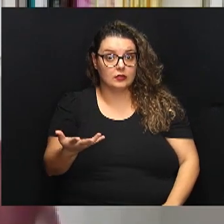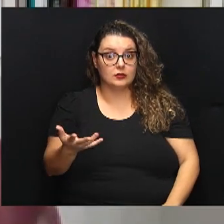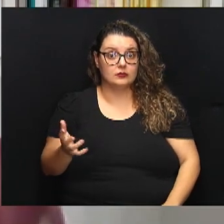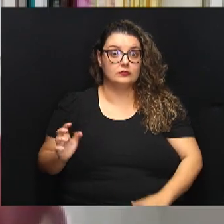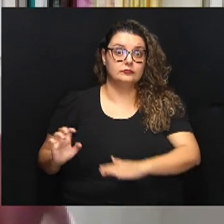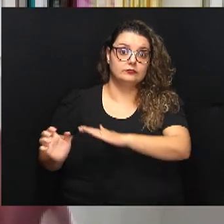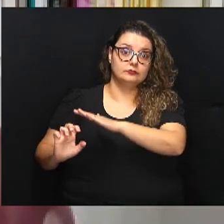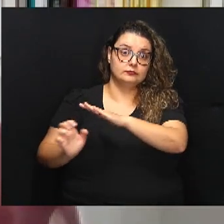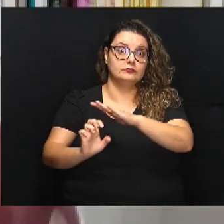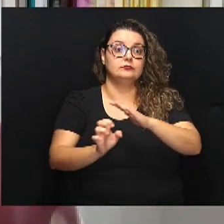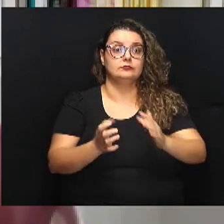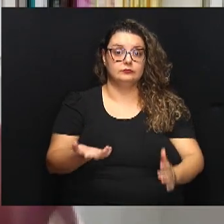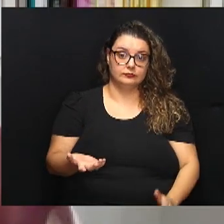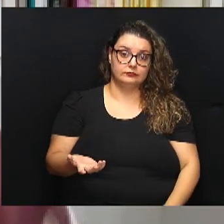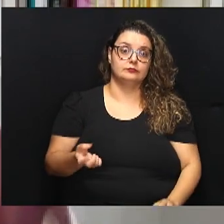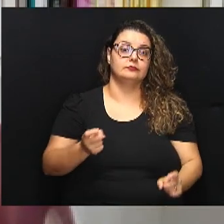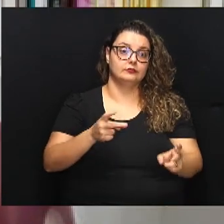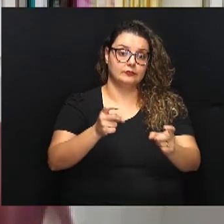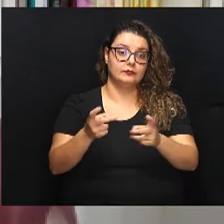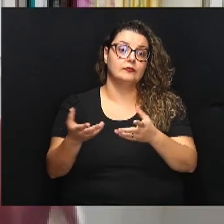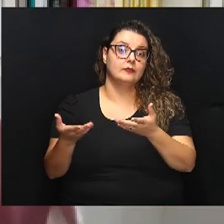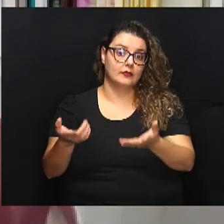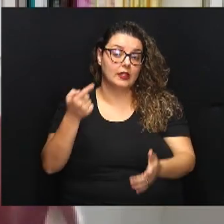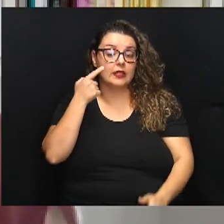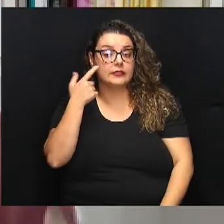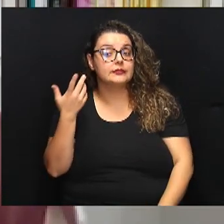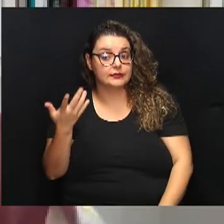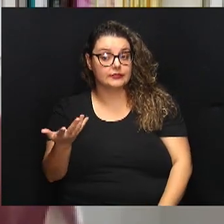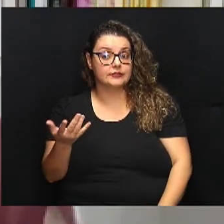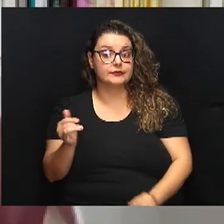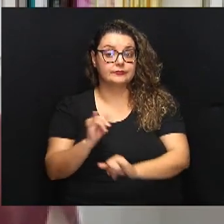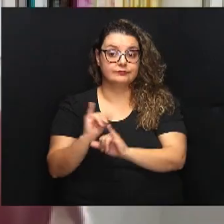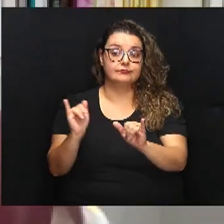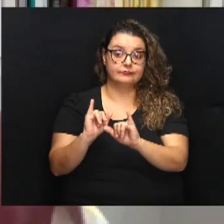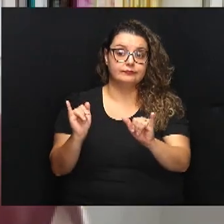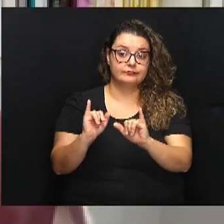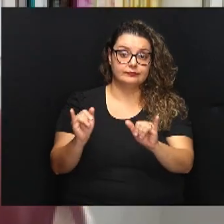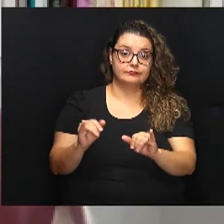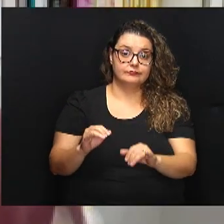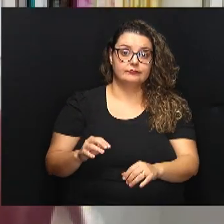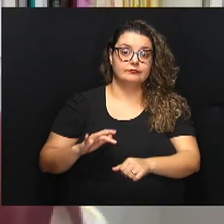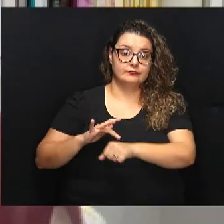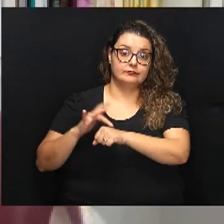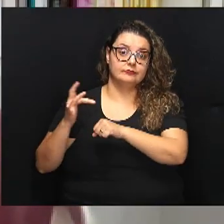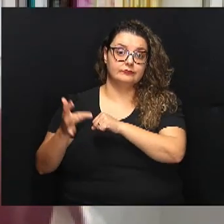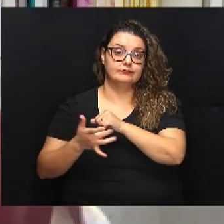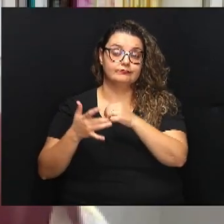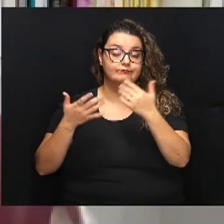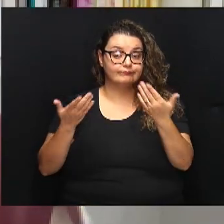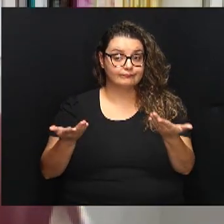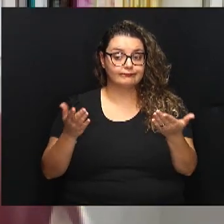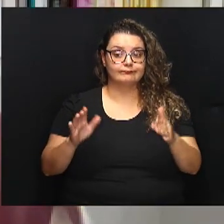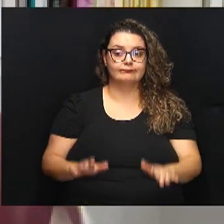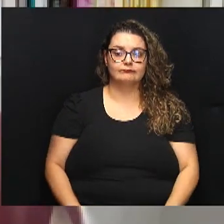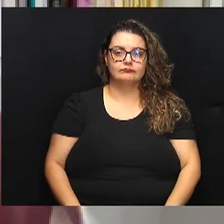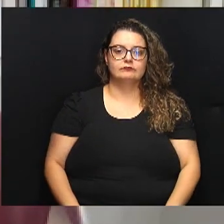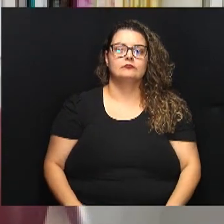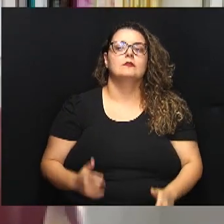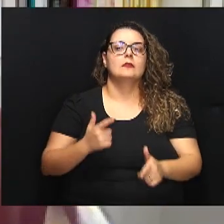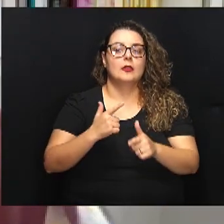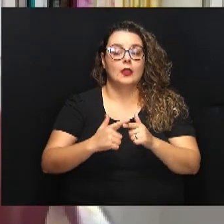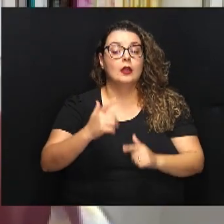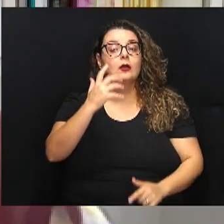empresas estão vendendo bastante publicidade pela rede social. Então, é um problema